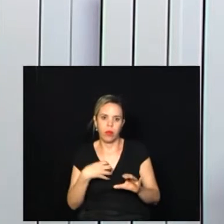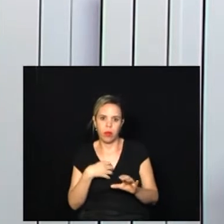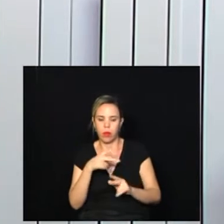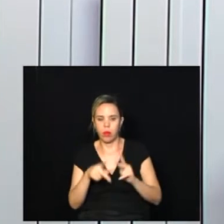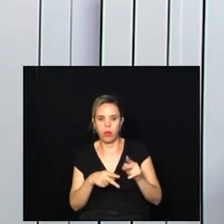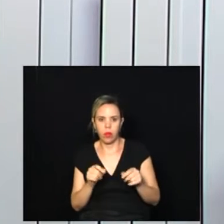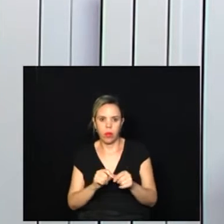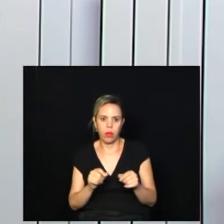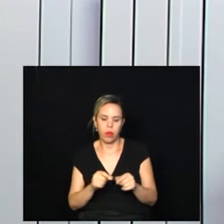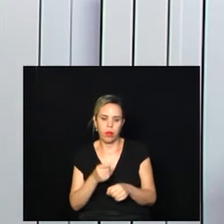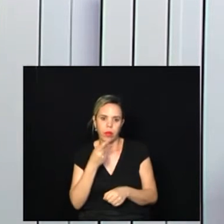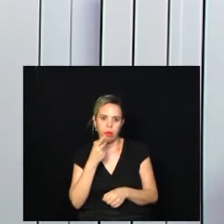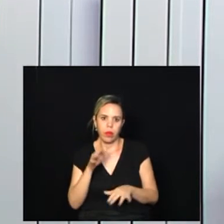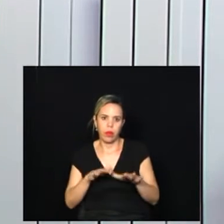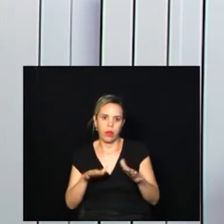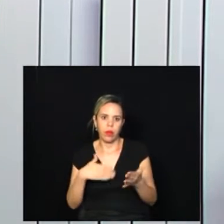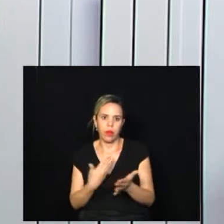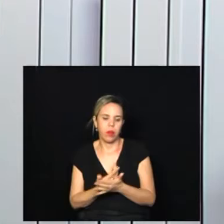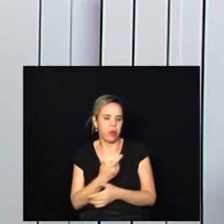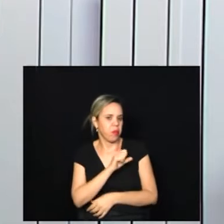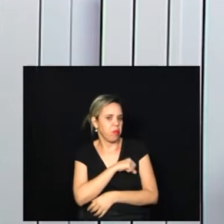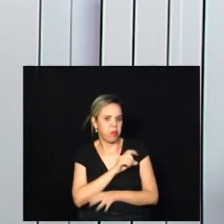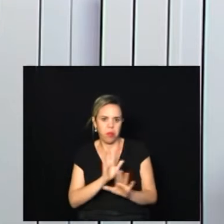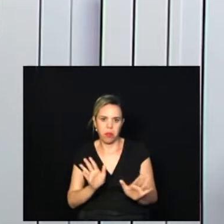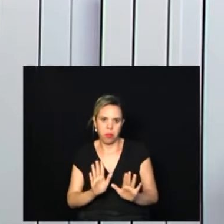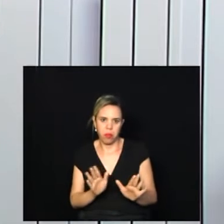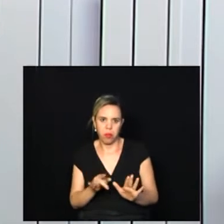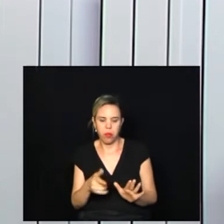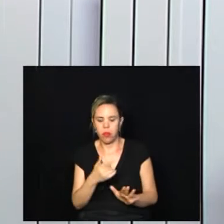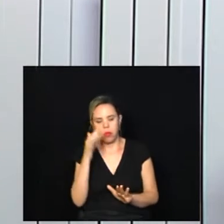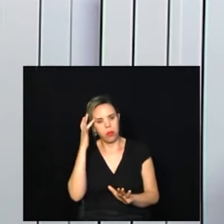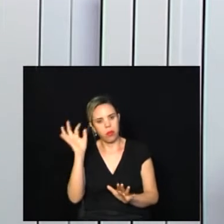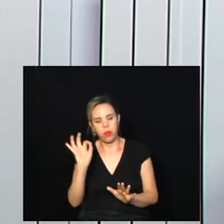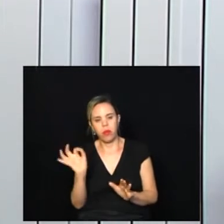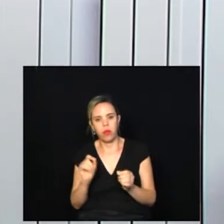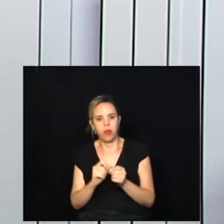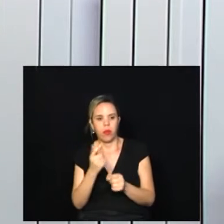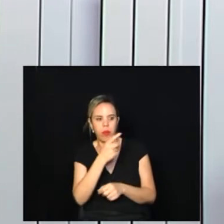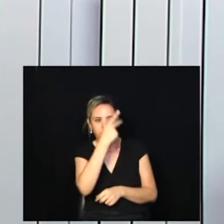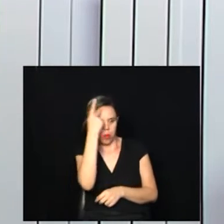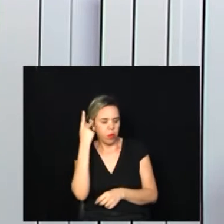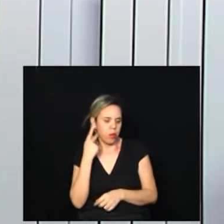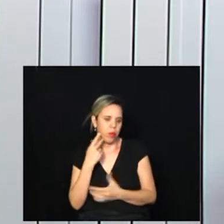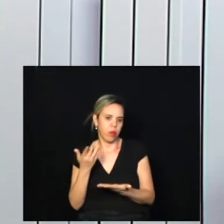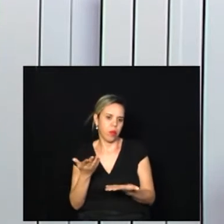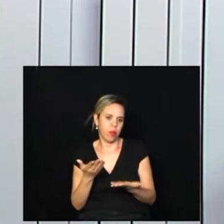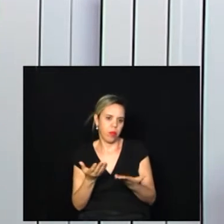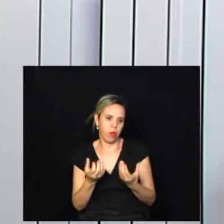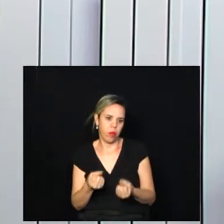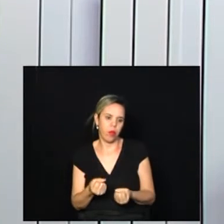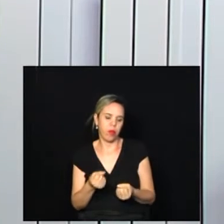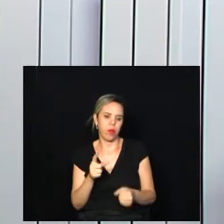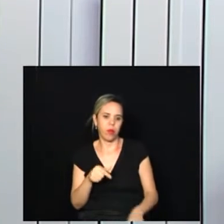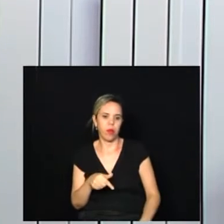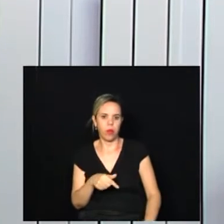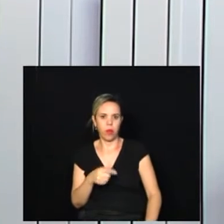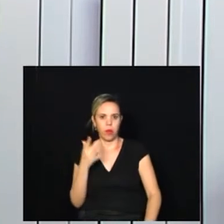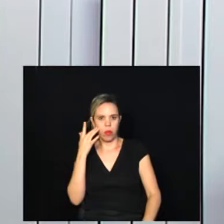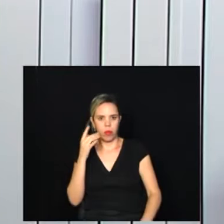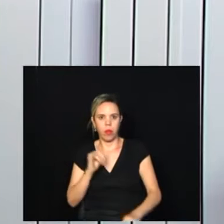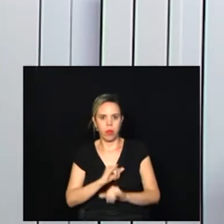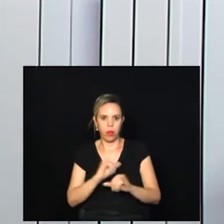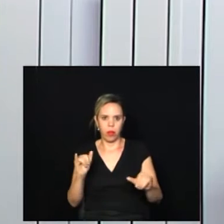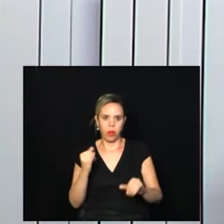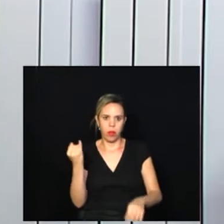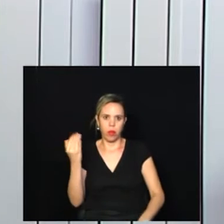que as pessoas falam, às vezes até sem maldade, mas que você não imagina como que o outro vai receber isso. Então, acho que esse alerta